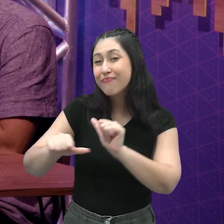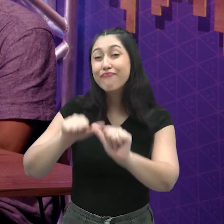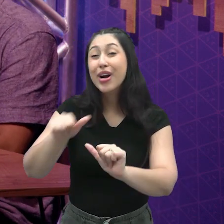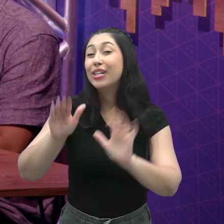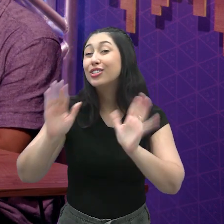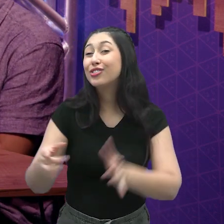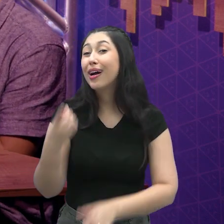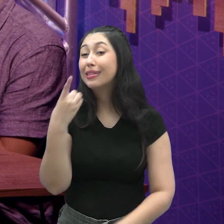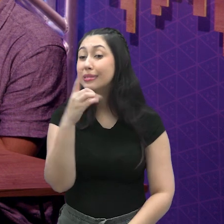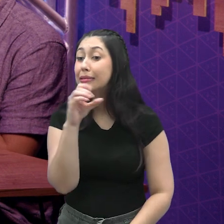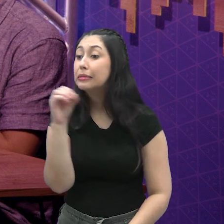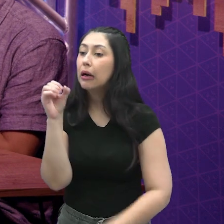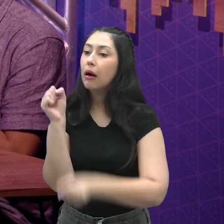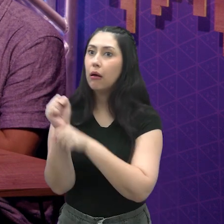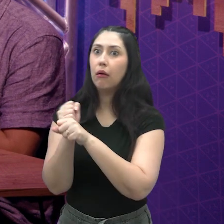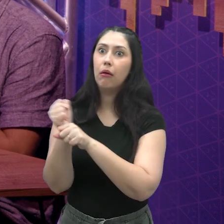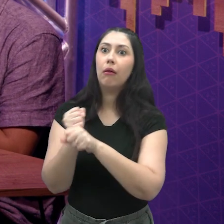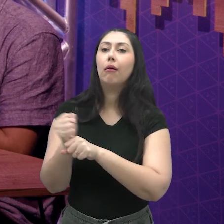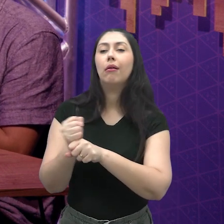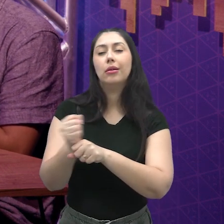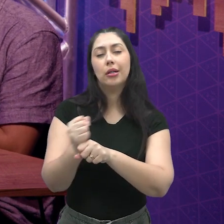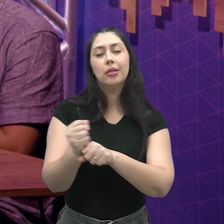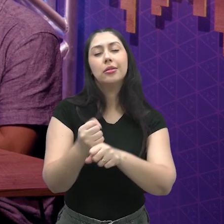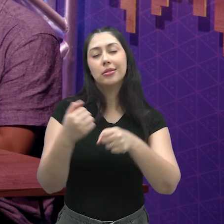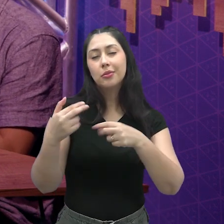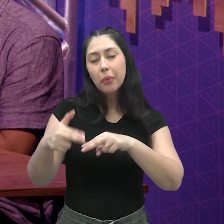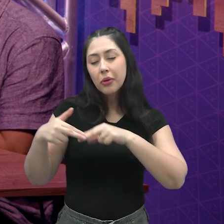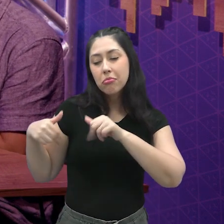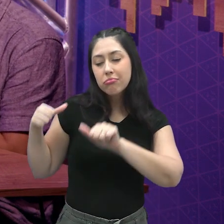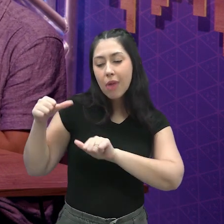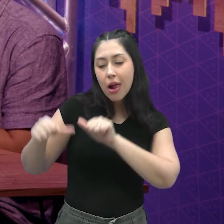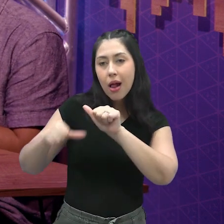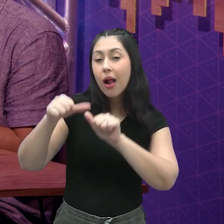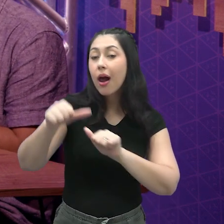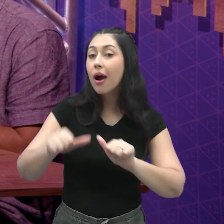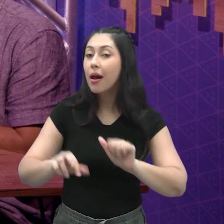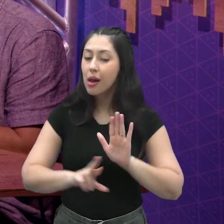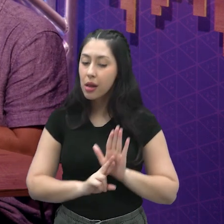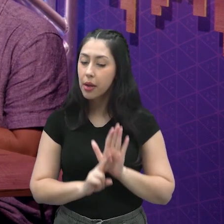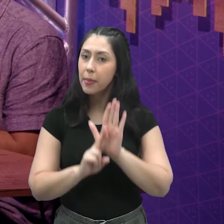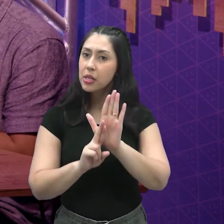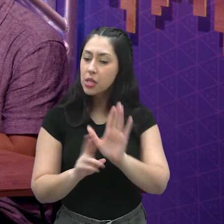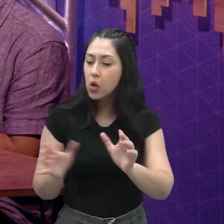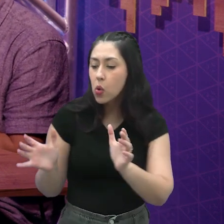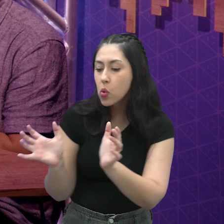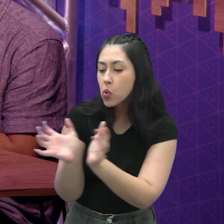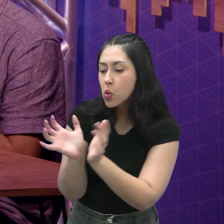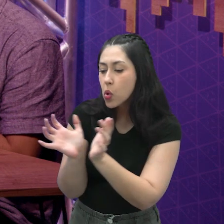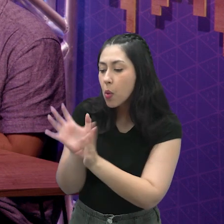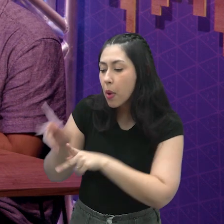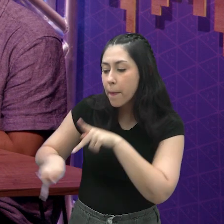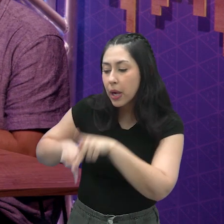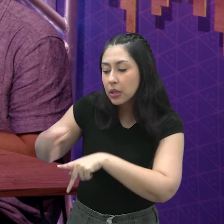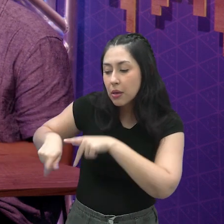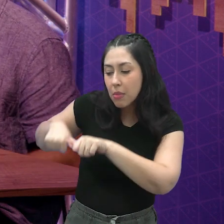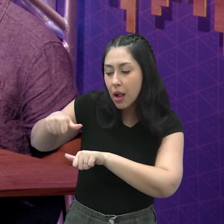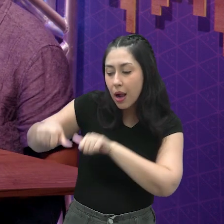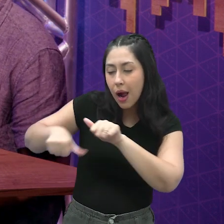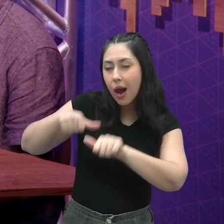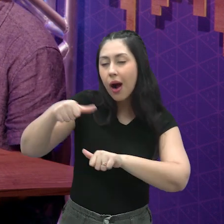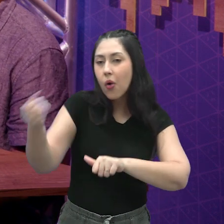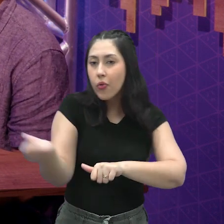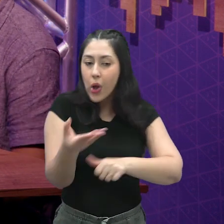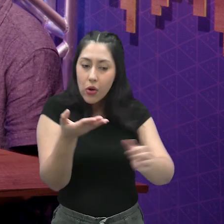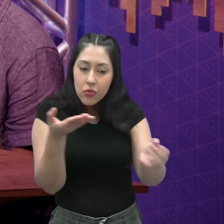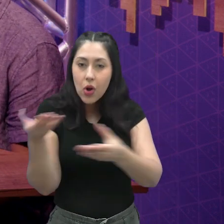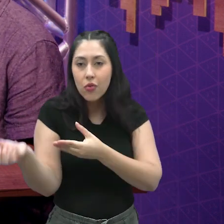de 100 anos. 100 anos de uma cultura que representa uma parcela da população de um país que vem se modernizando, que as